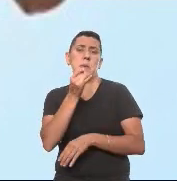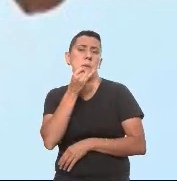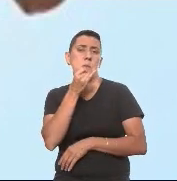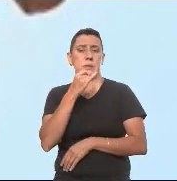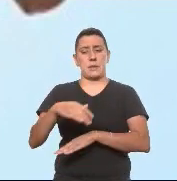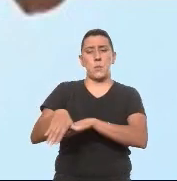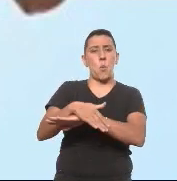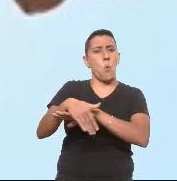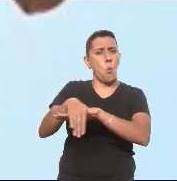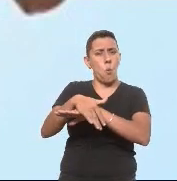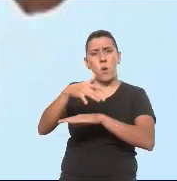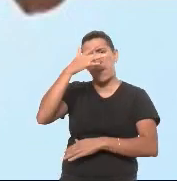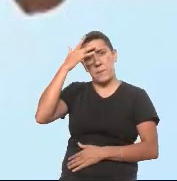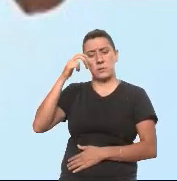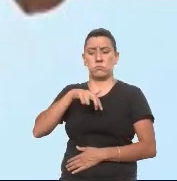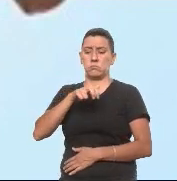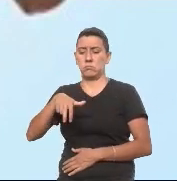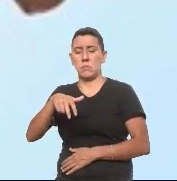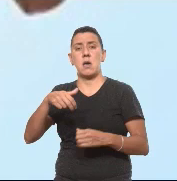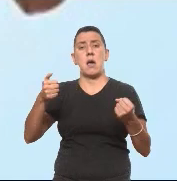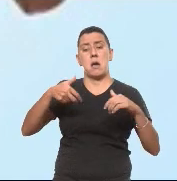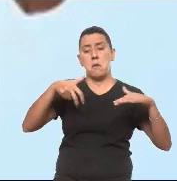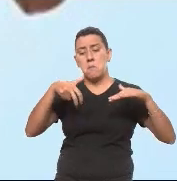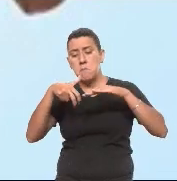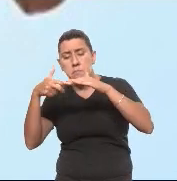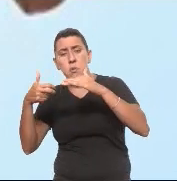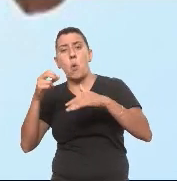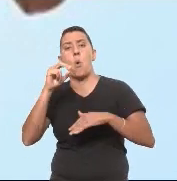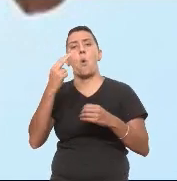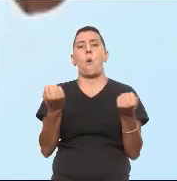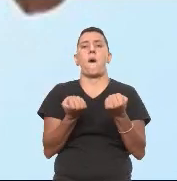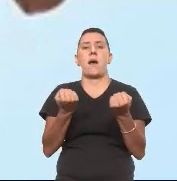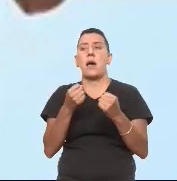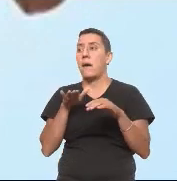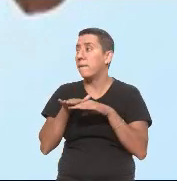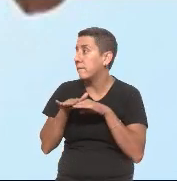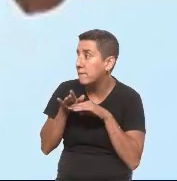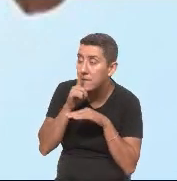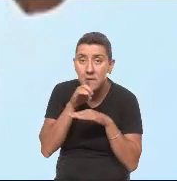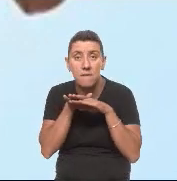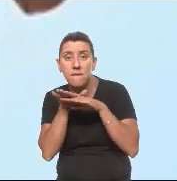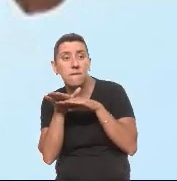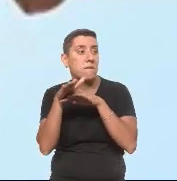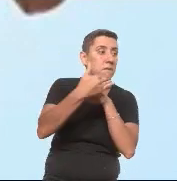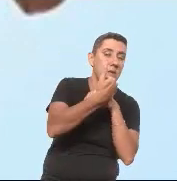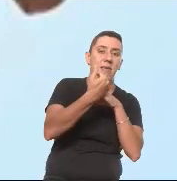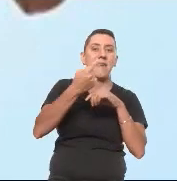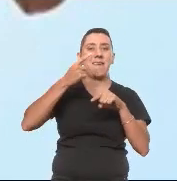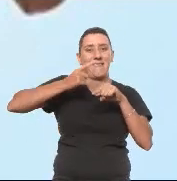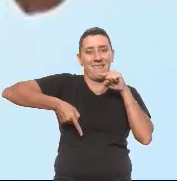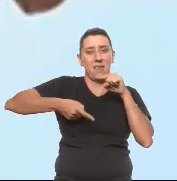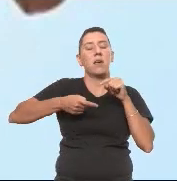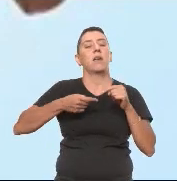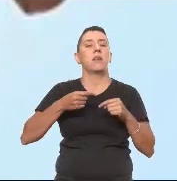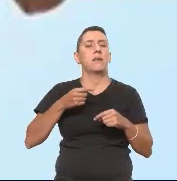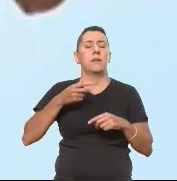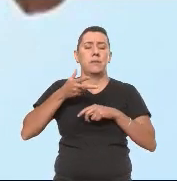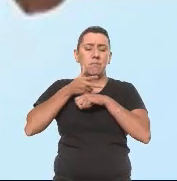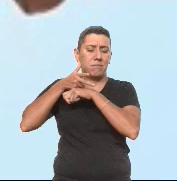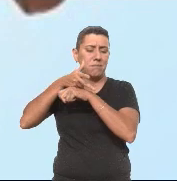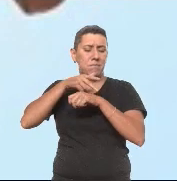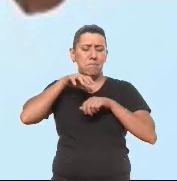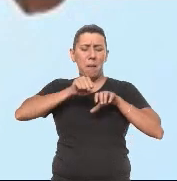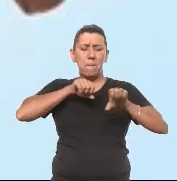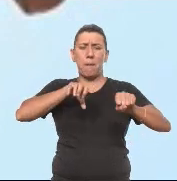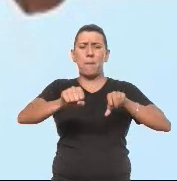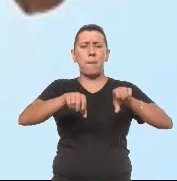local proibido algum carro está transitando na contramão e assim por diante são tecnologias que nos trazem inteligência sem